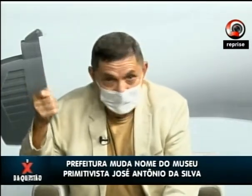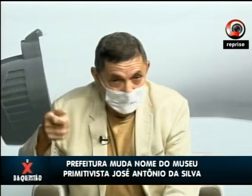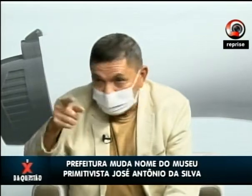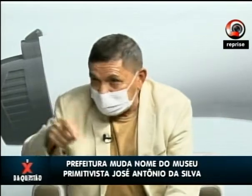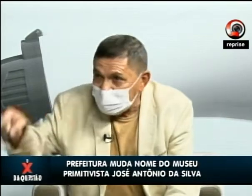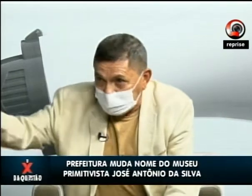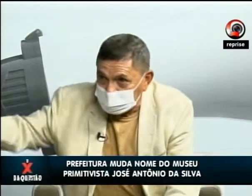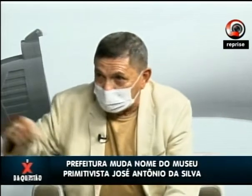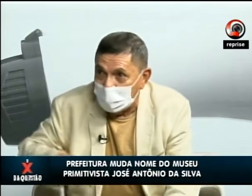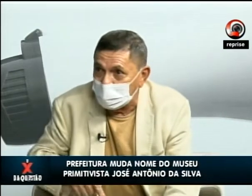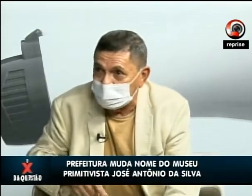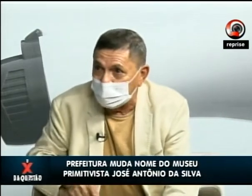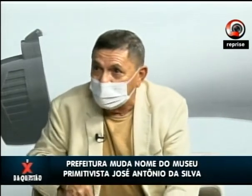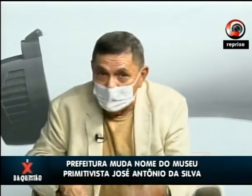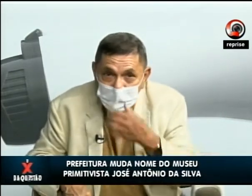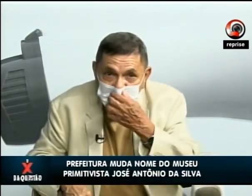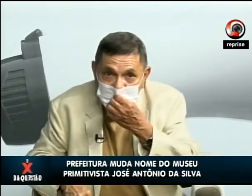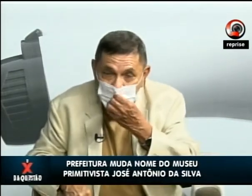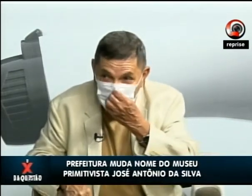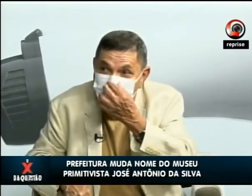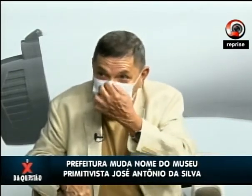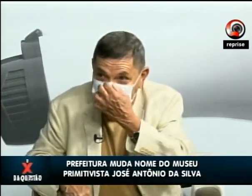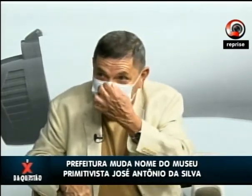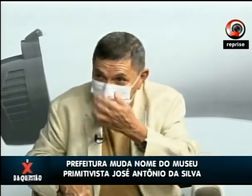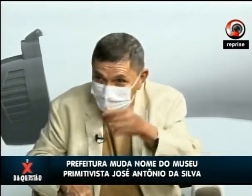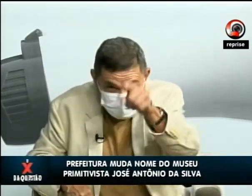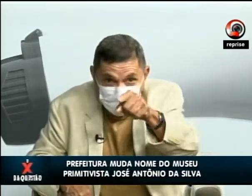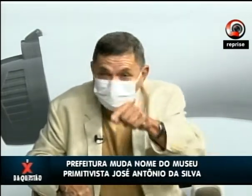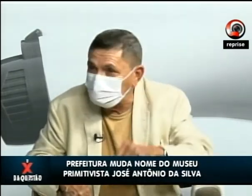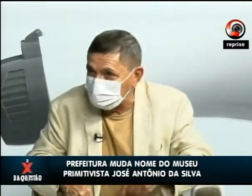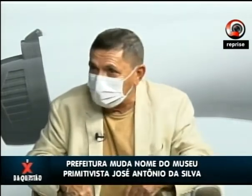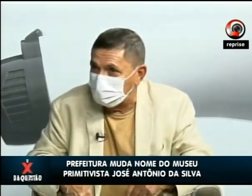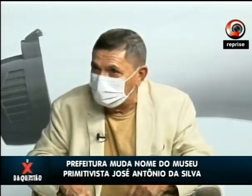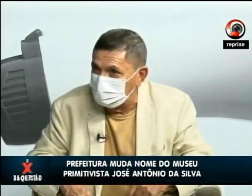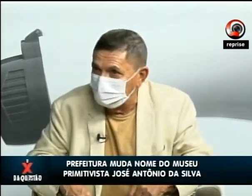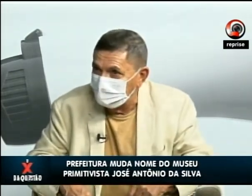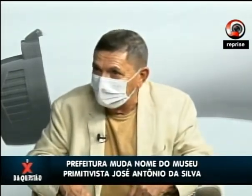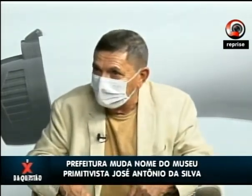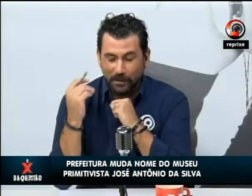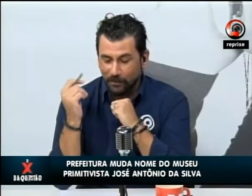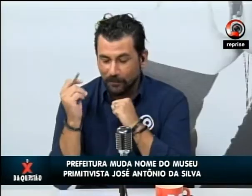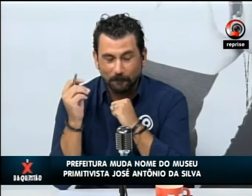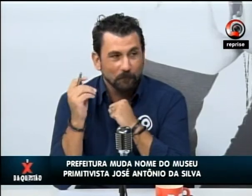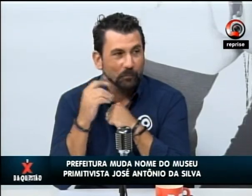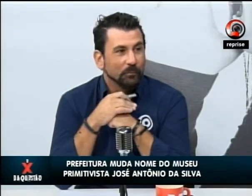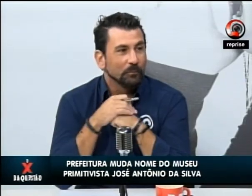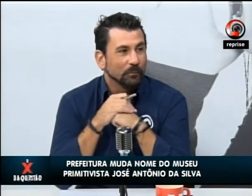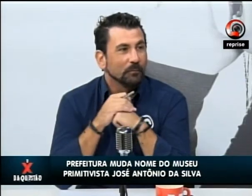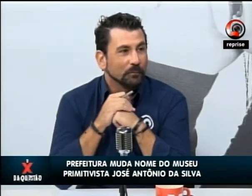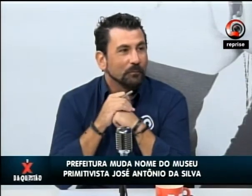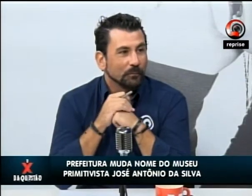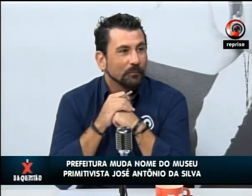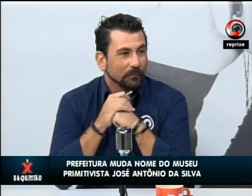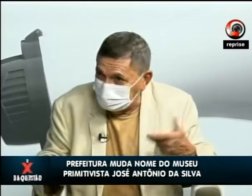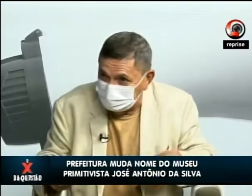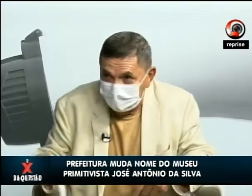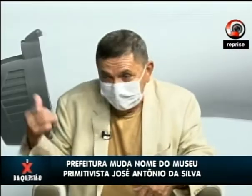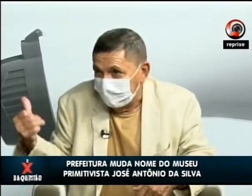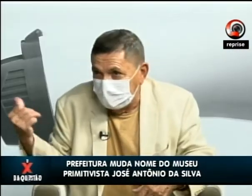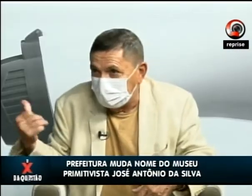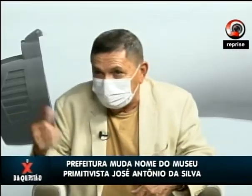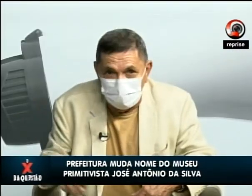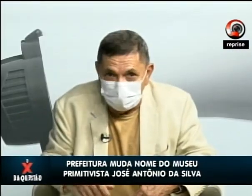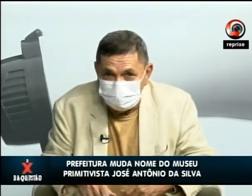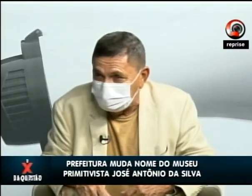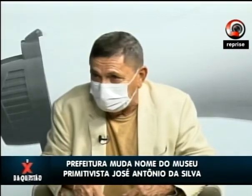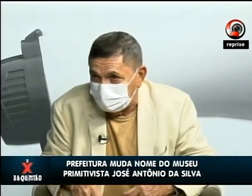me encher o saco não escreve no jornal que você você me apoia escreve no jornal que não tô falar para mim que ela tá falar para mim para ficar me alisando